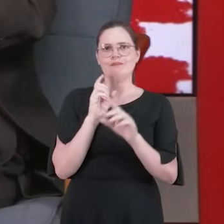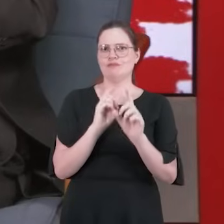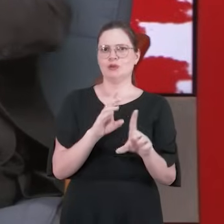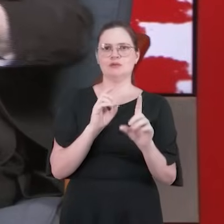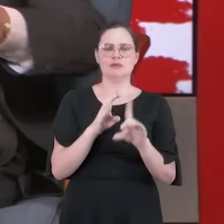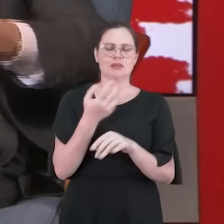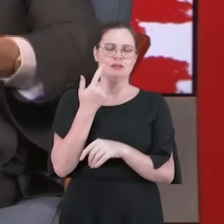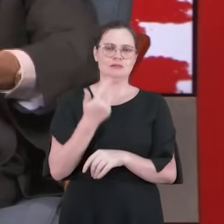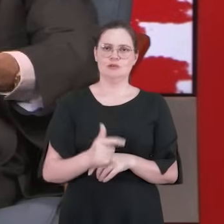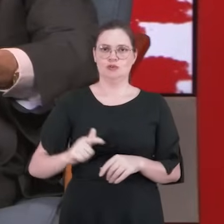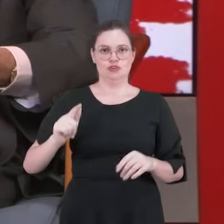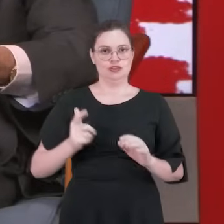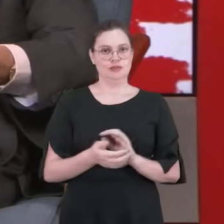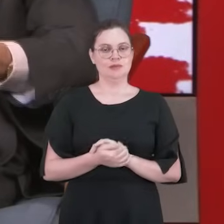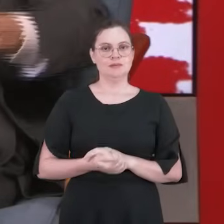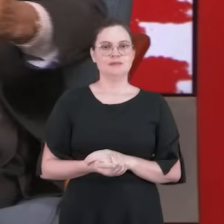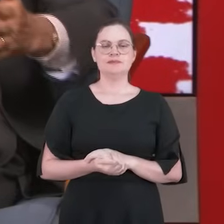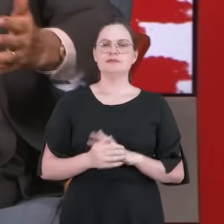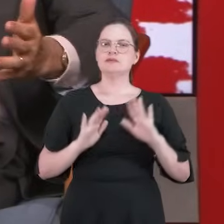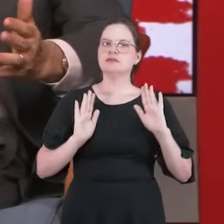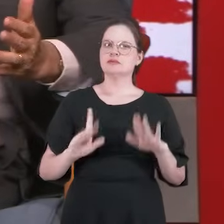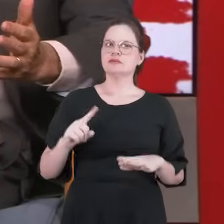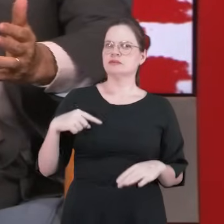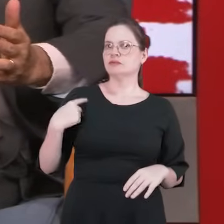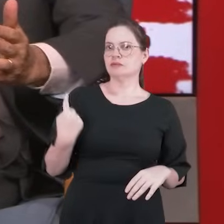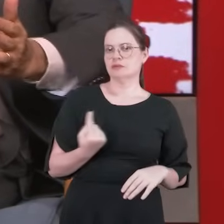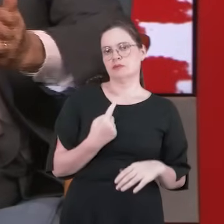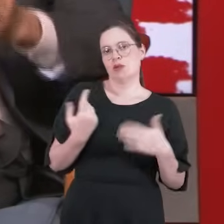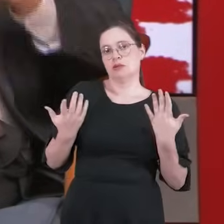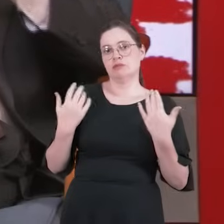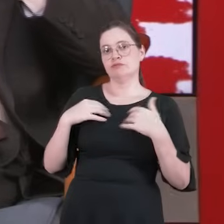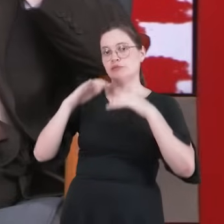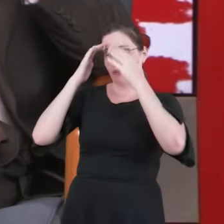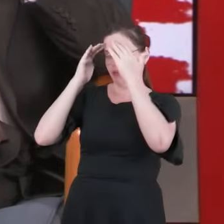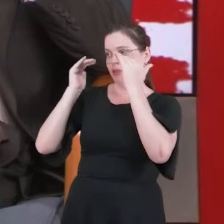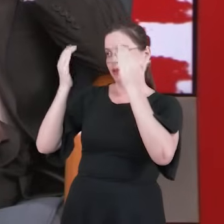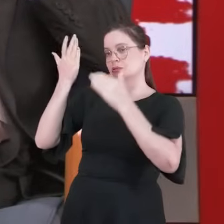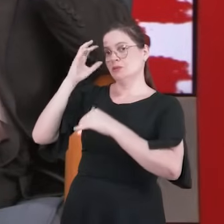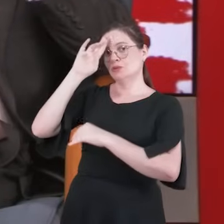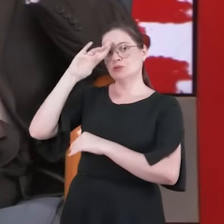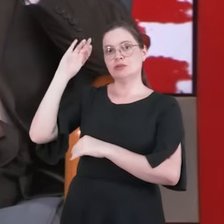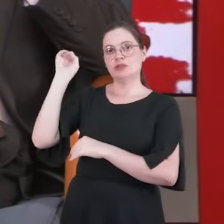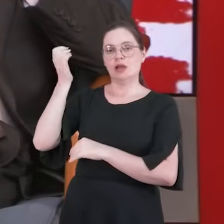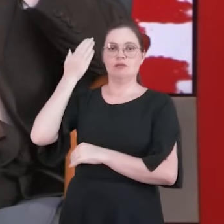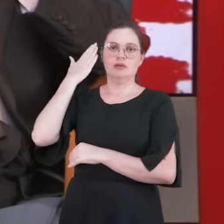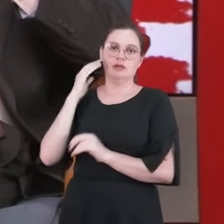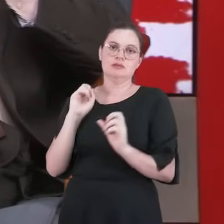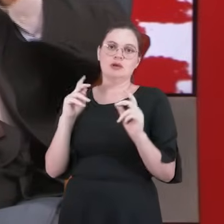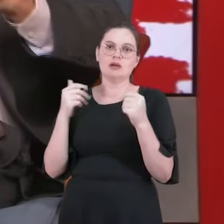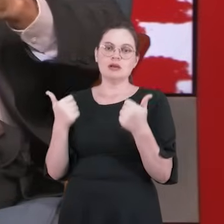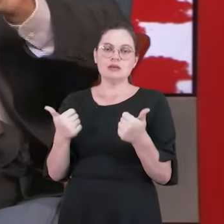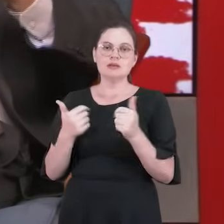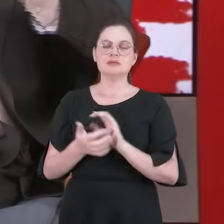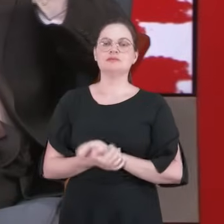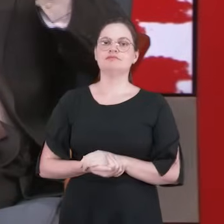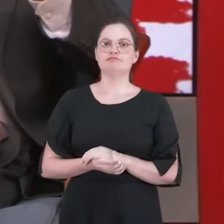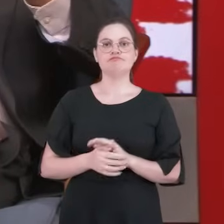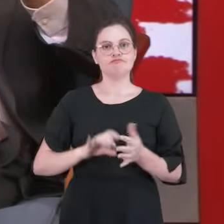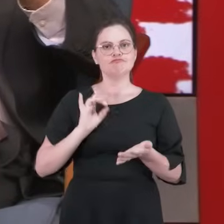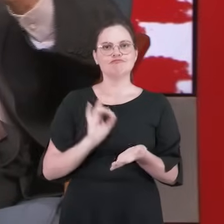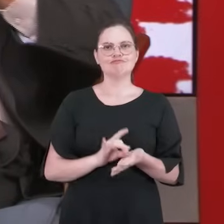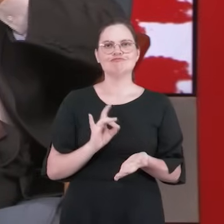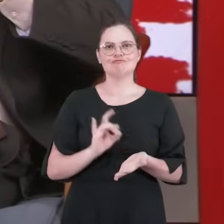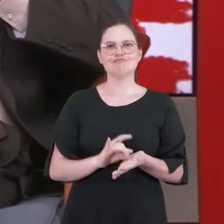doutrinário pleno do assunto. Mas nós estávamos atendendo uma orientação que o Senhor tinha dado. E